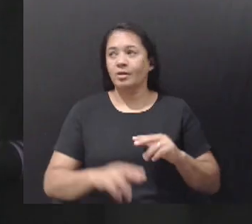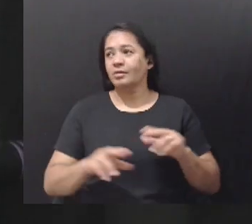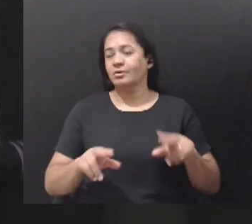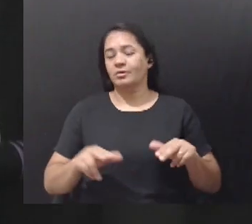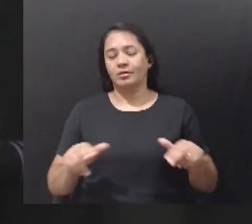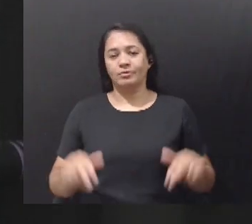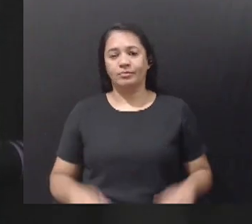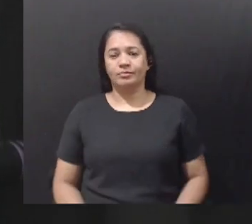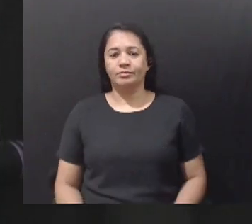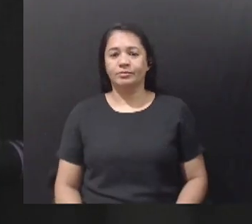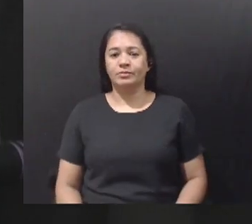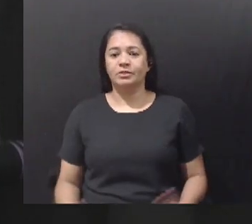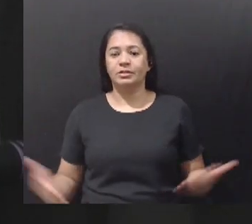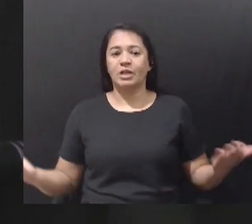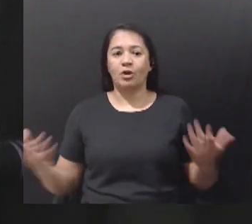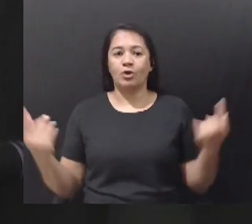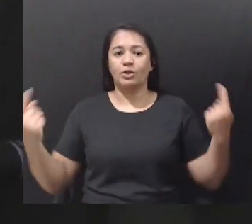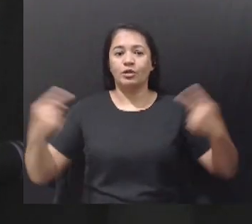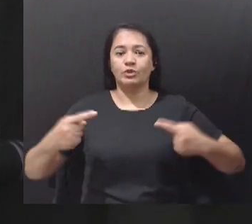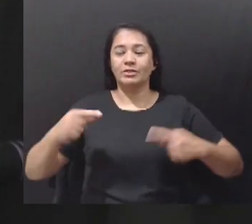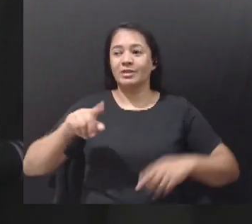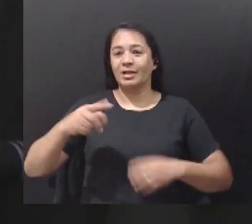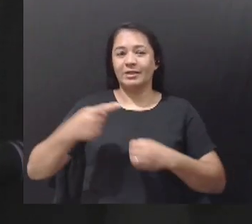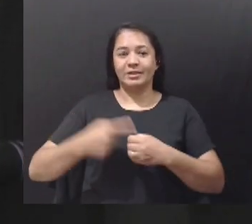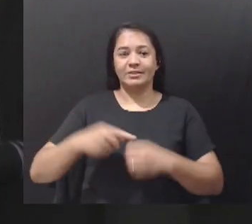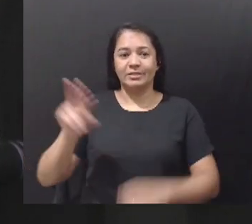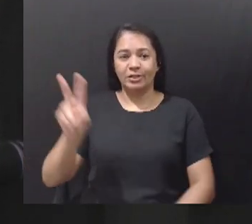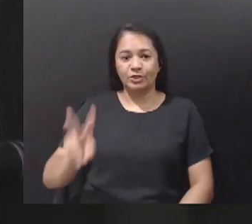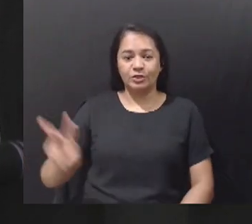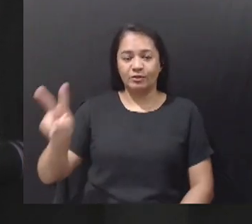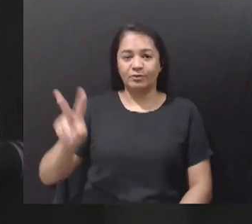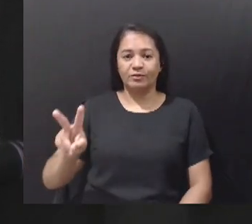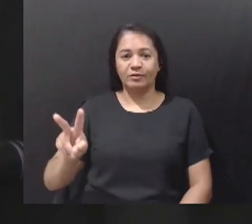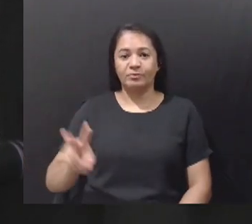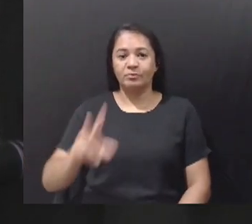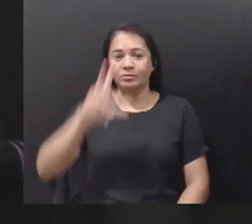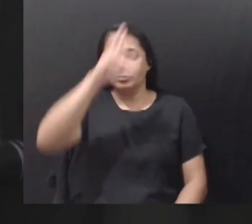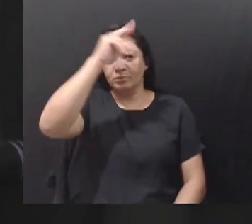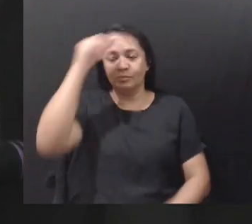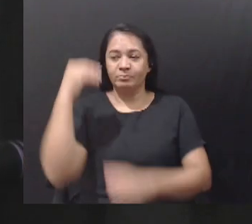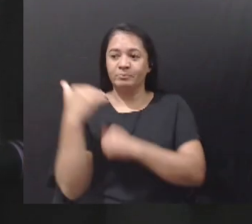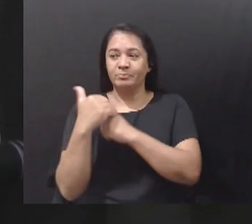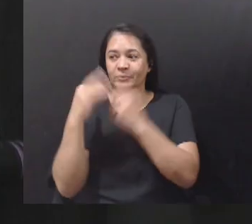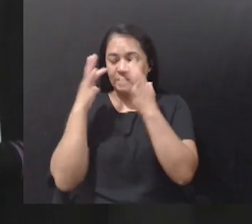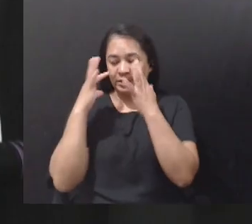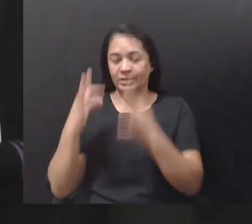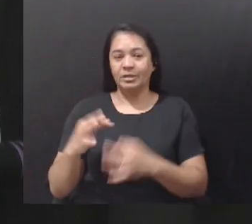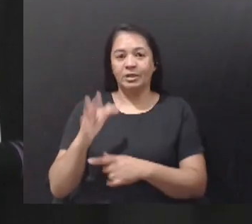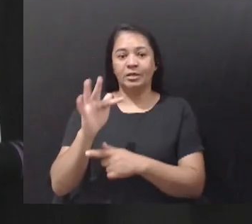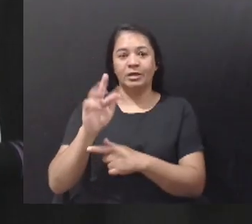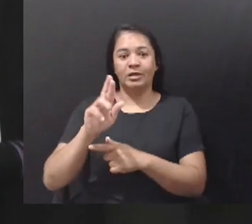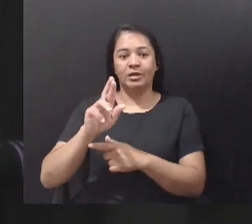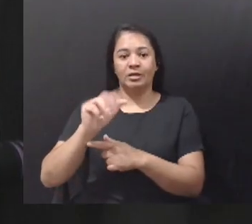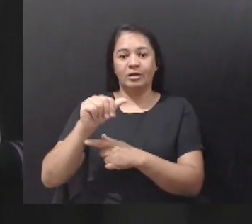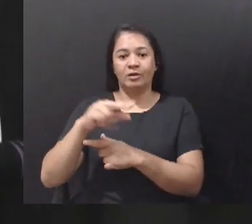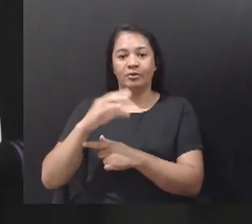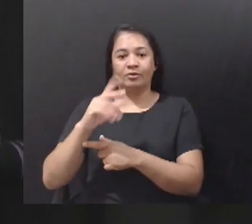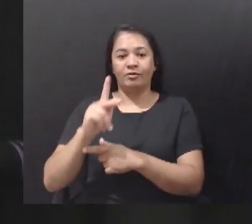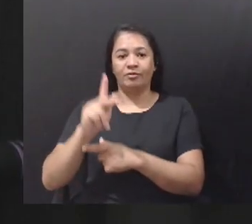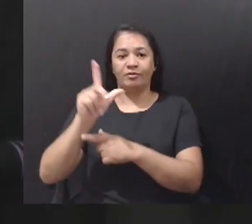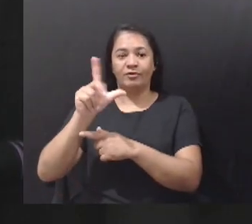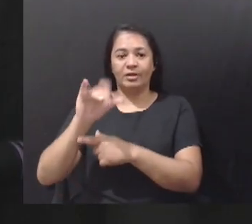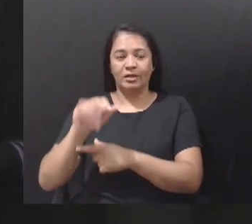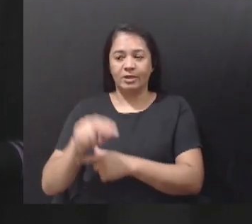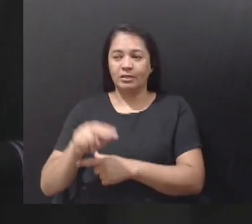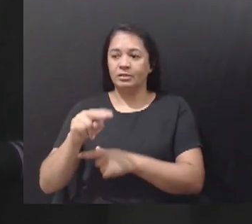desafio em Valinhos, com um prefeito que me chama muito a atenção. O Franklin é alguém muito diferenciado, trabalha forte,